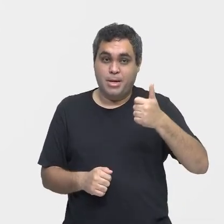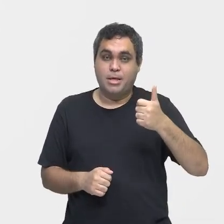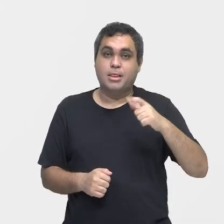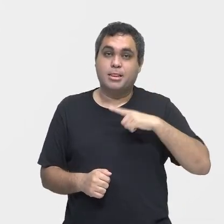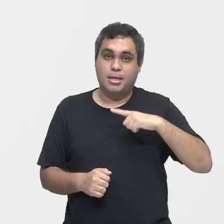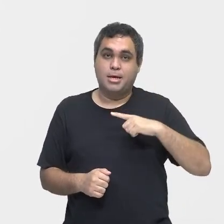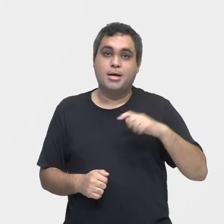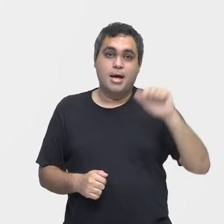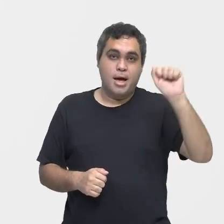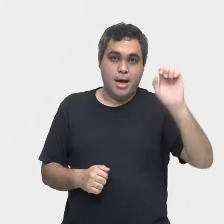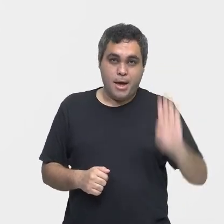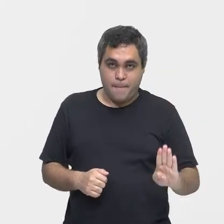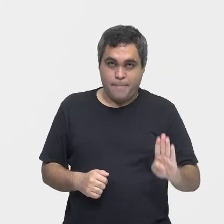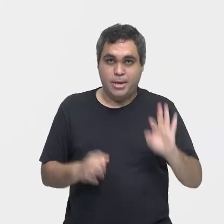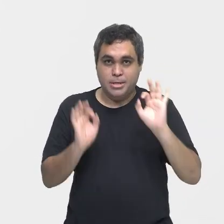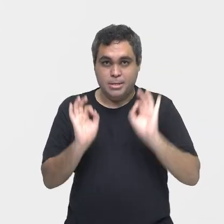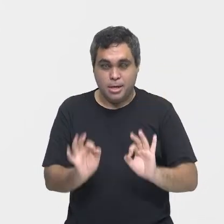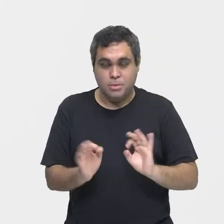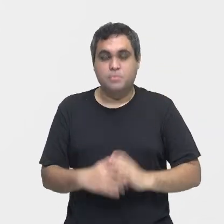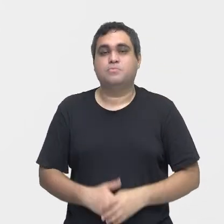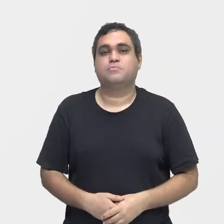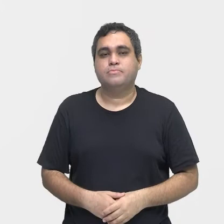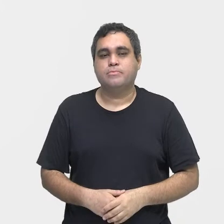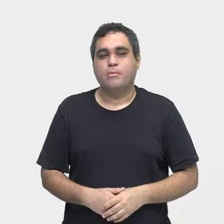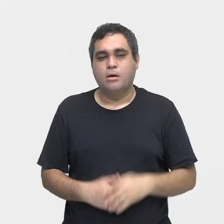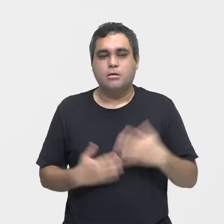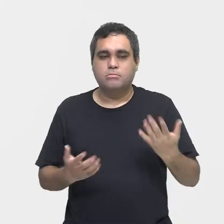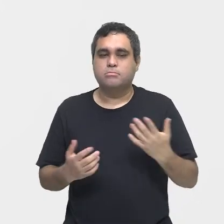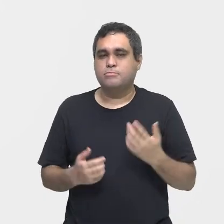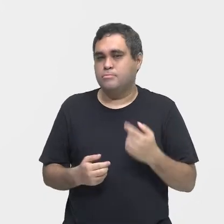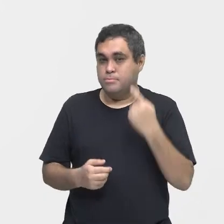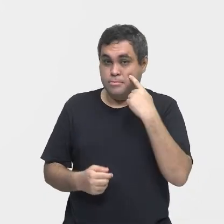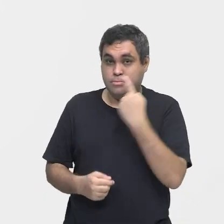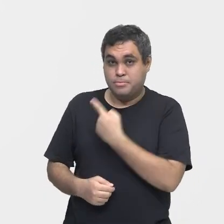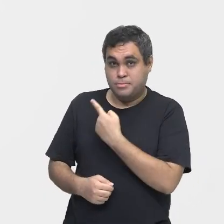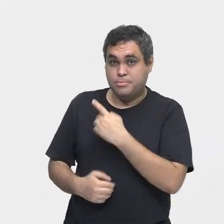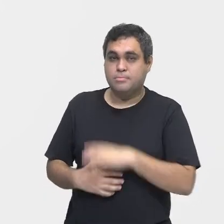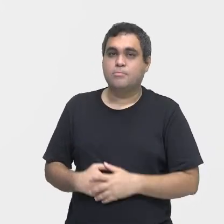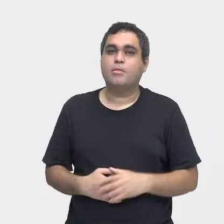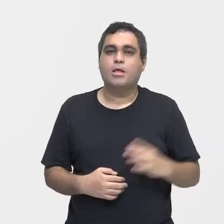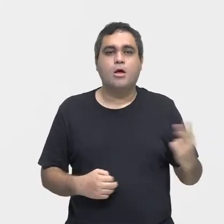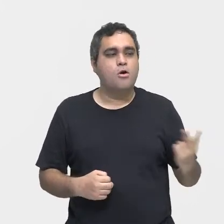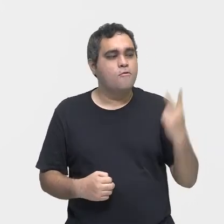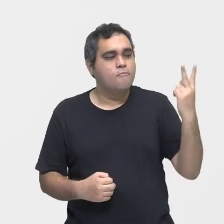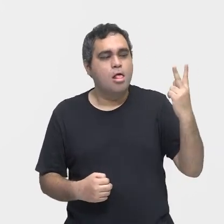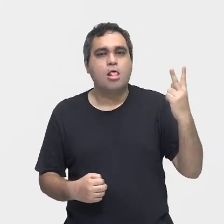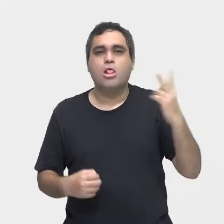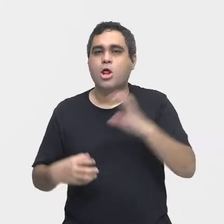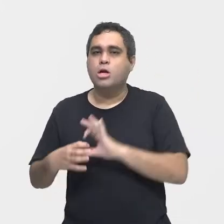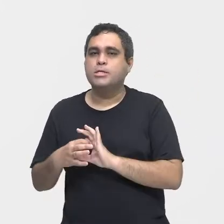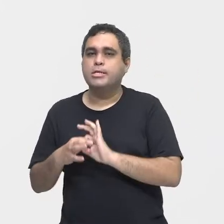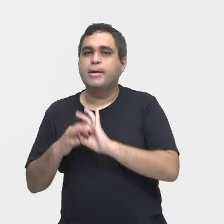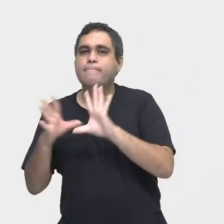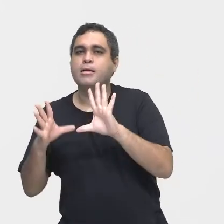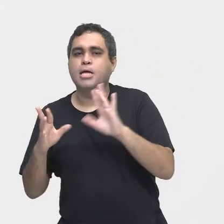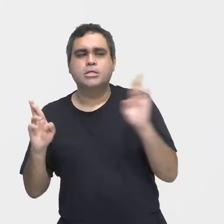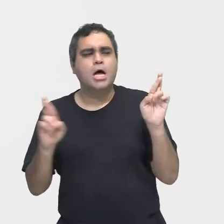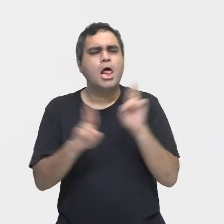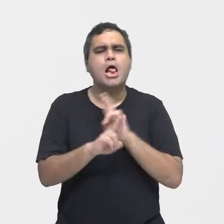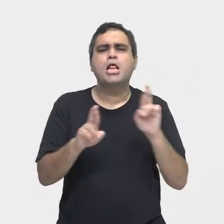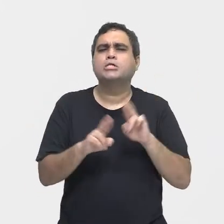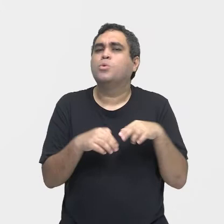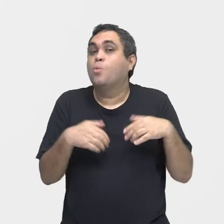dividida em duas partes, né, letra A e letra B, fala o seguinte, olha, o que os valores têm a ver com a